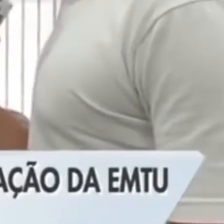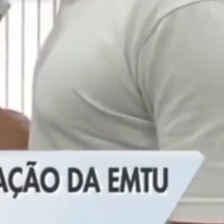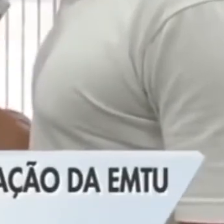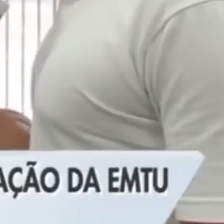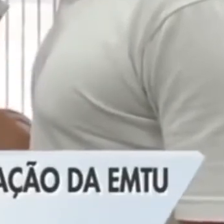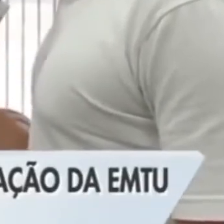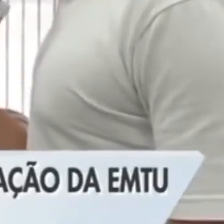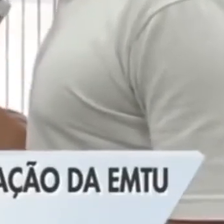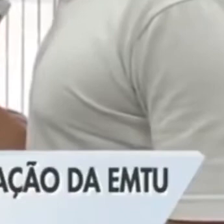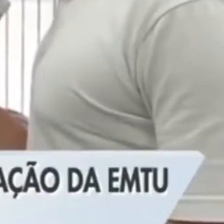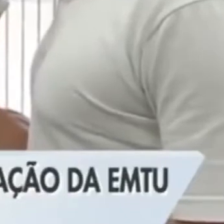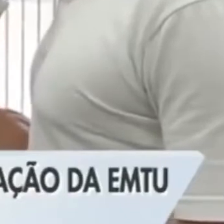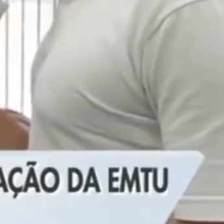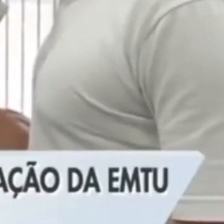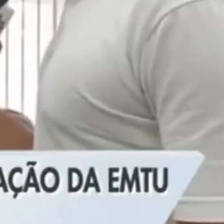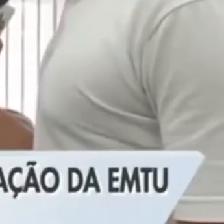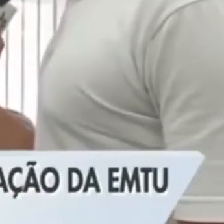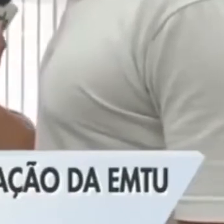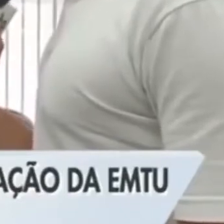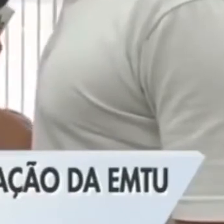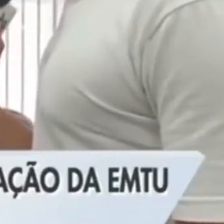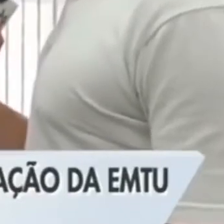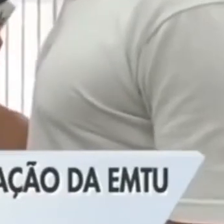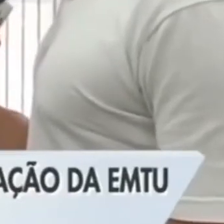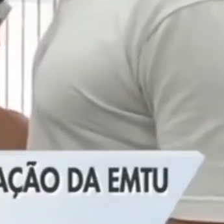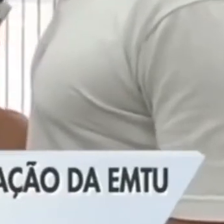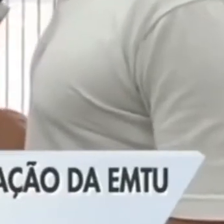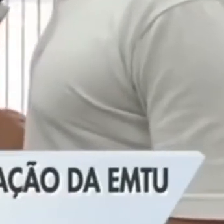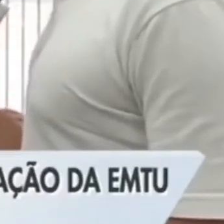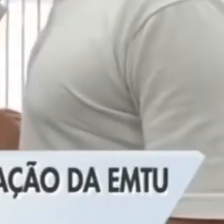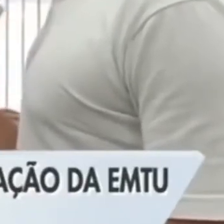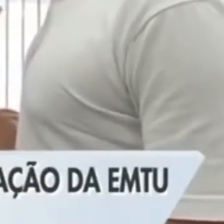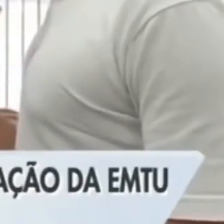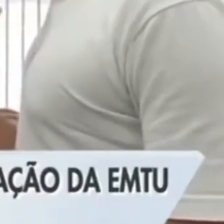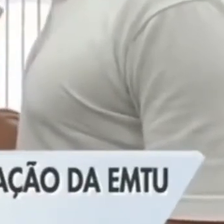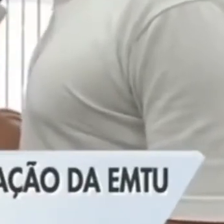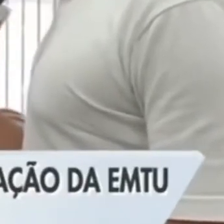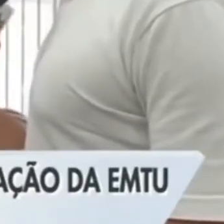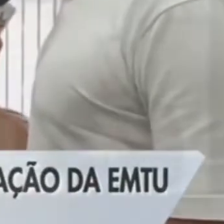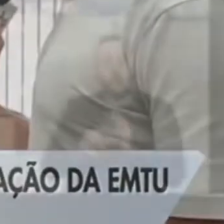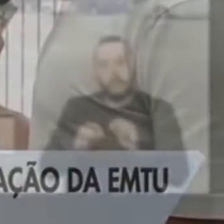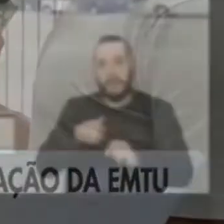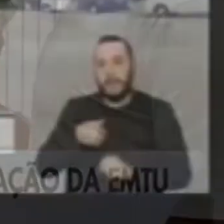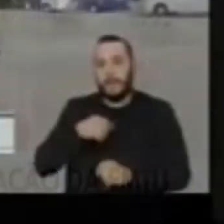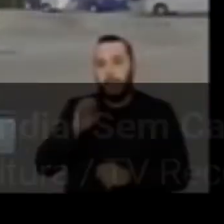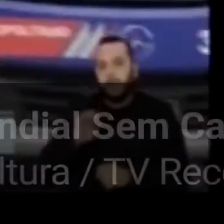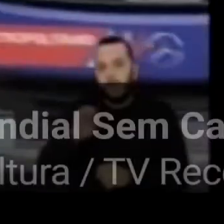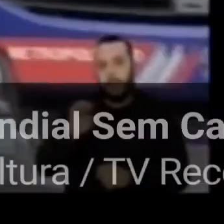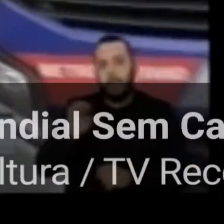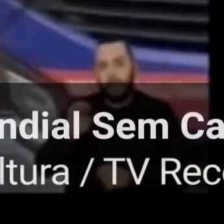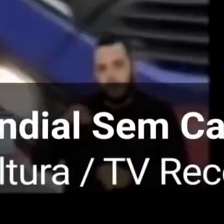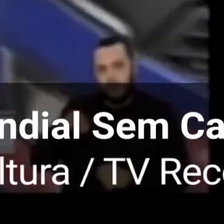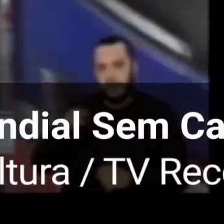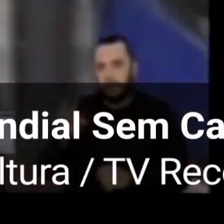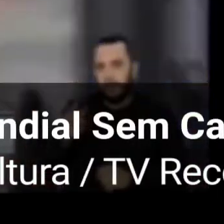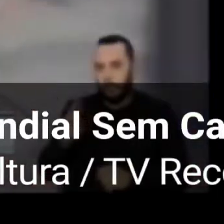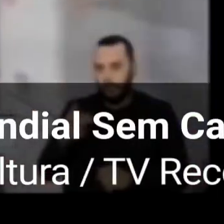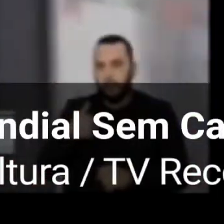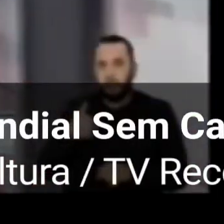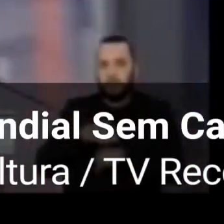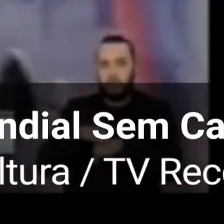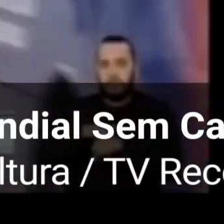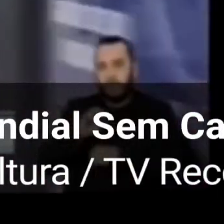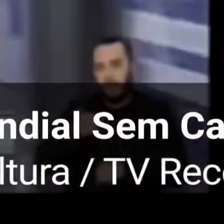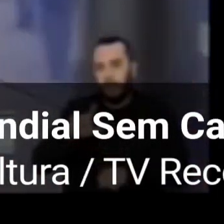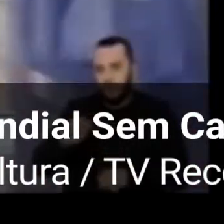o transporte coletivo de passageiros, né, irregular, voltado principalmente para a segurança do usuário. Nós conversamos com a Carliane, que foi